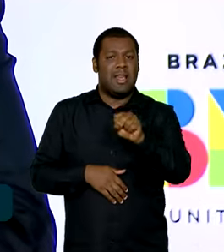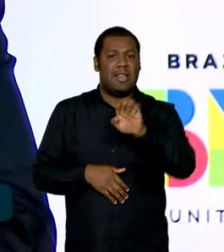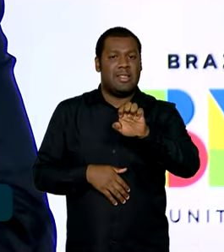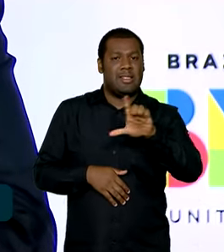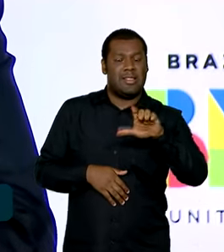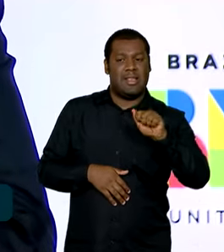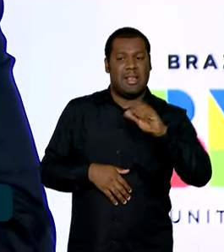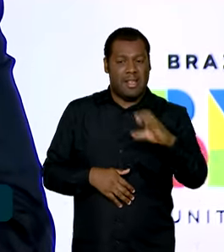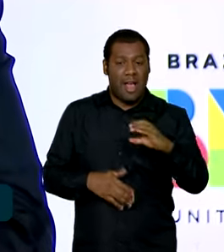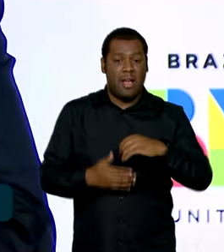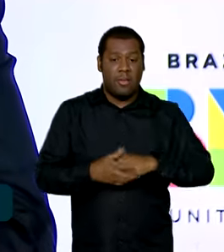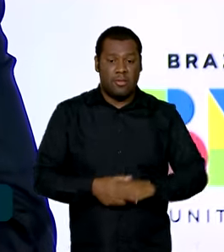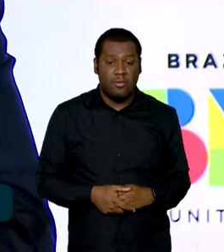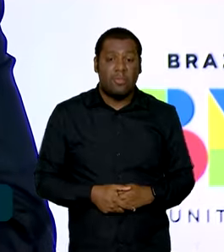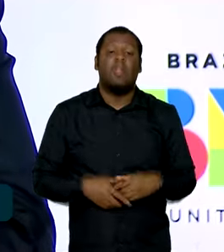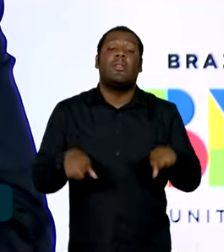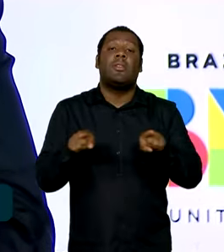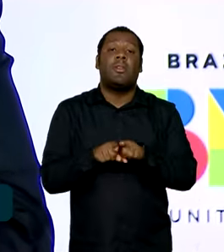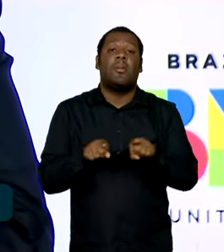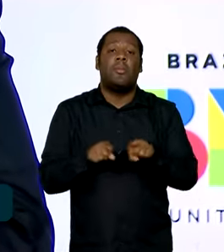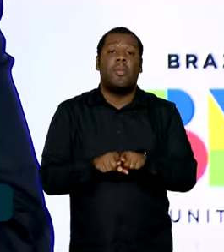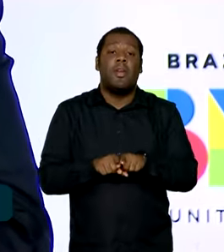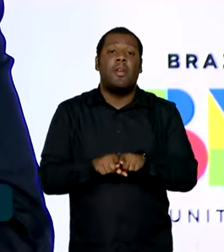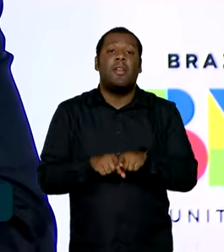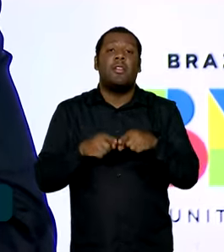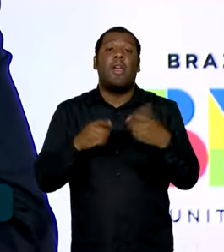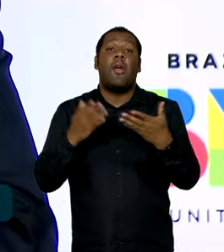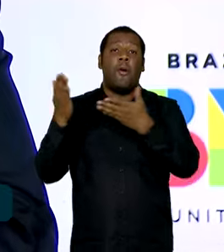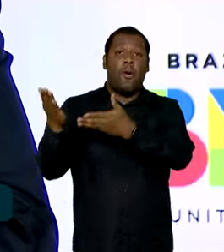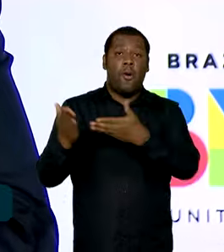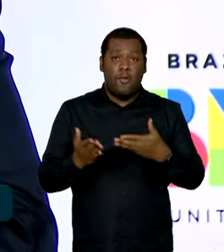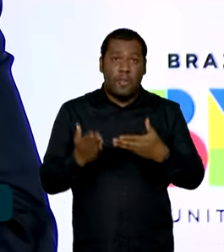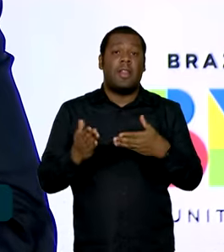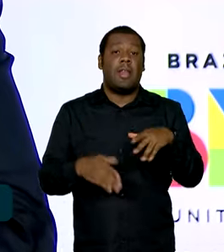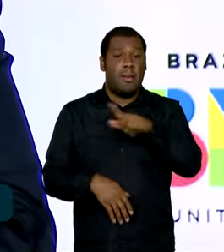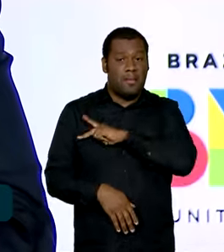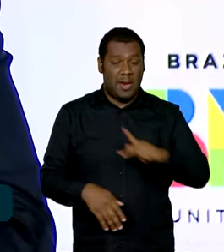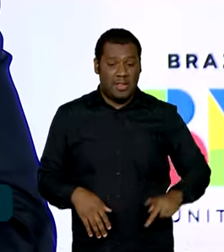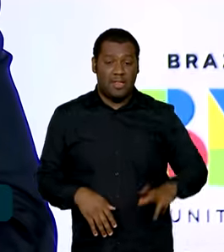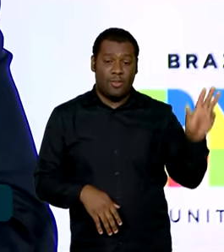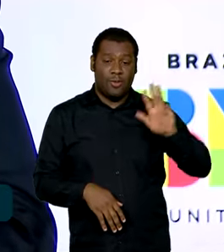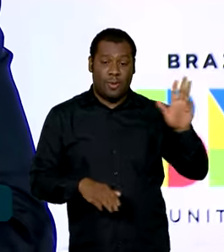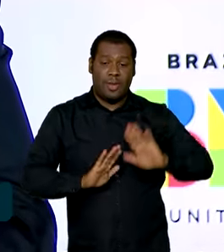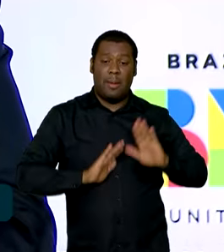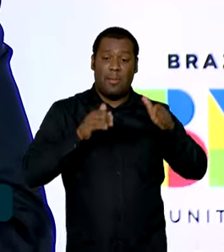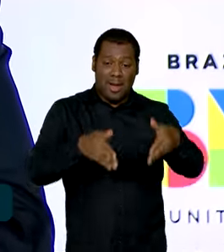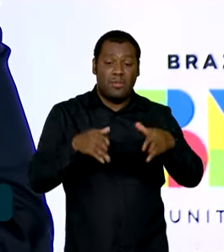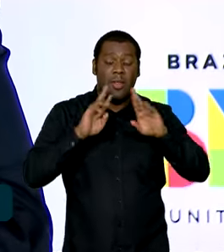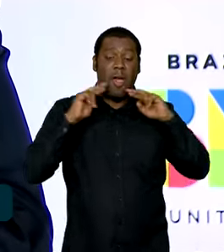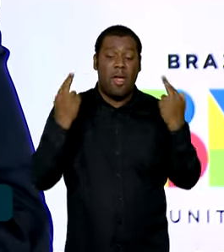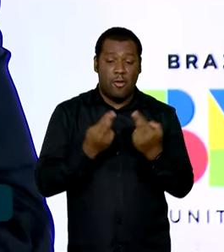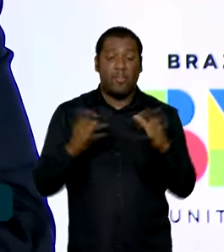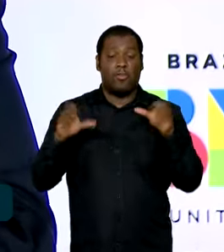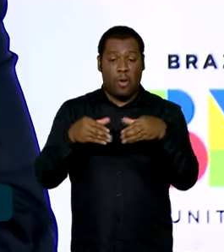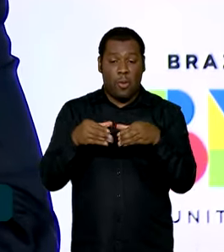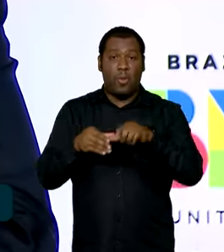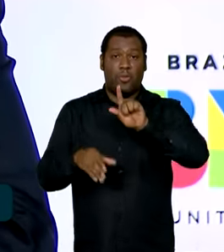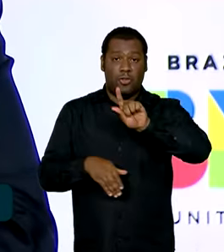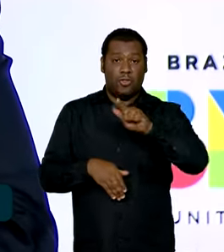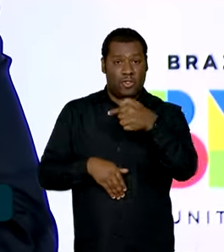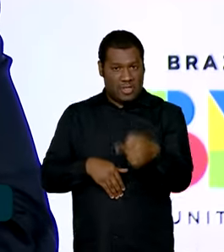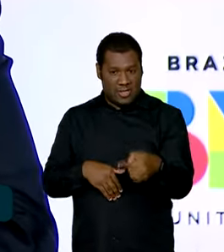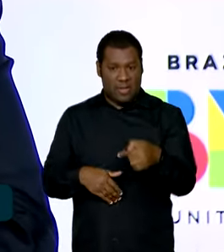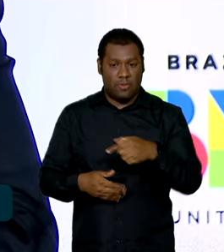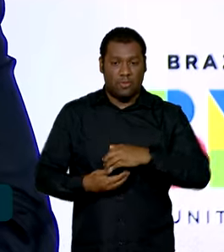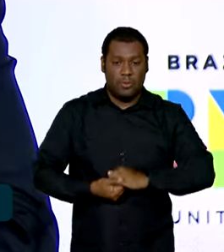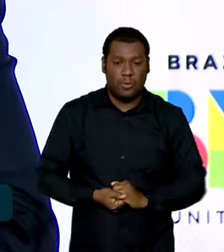ele é muitas vezes convidado, um membro convidado pelo G7 para participar das reuniões, já aconteceu, inclusive com o